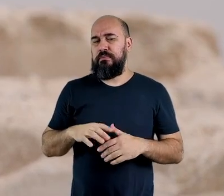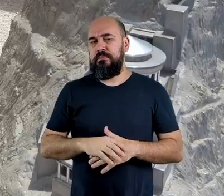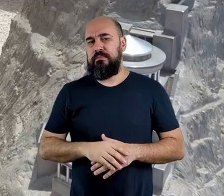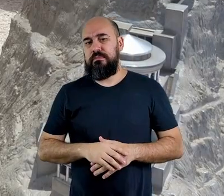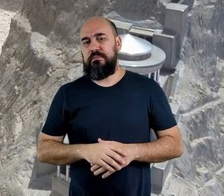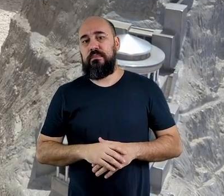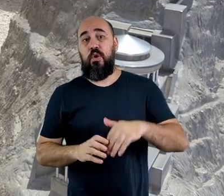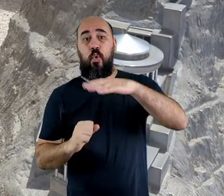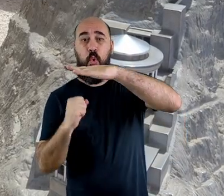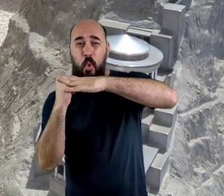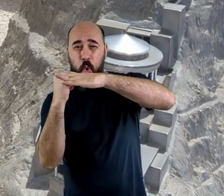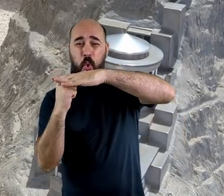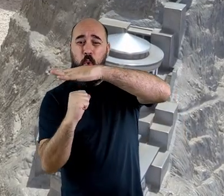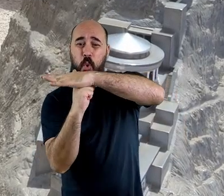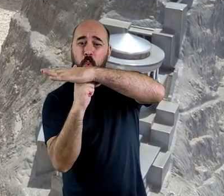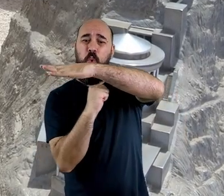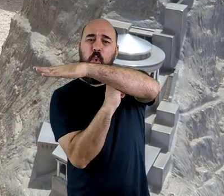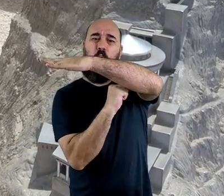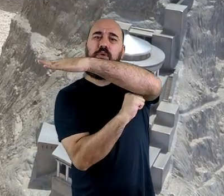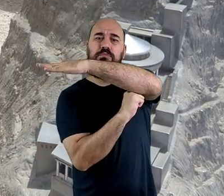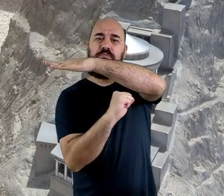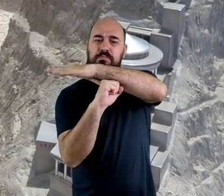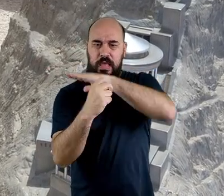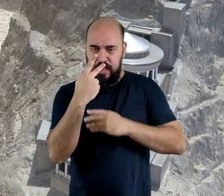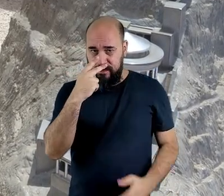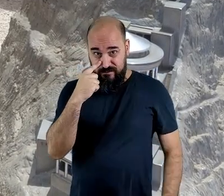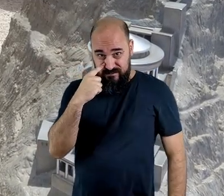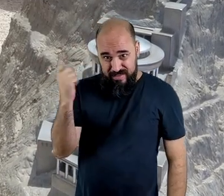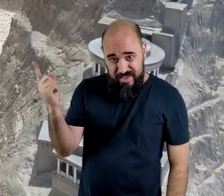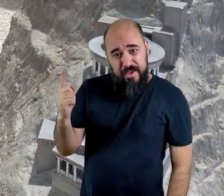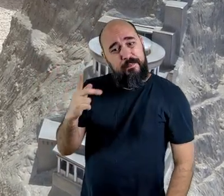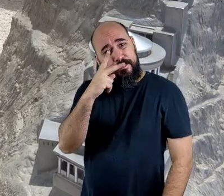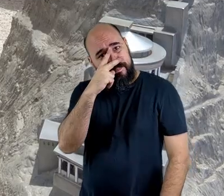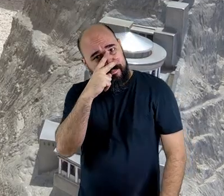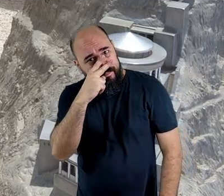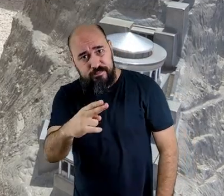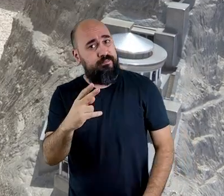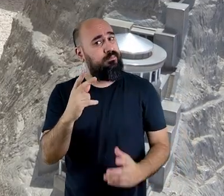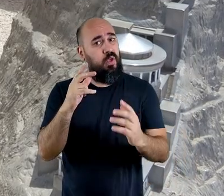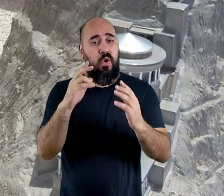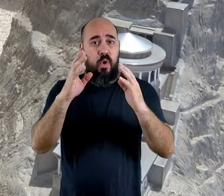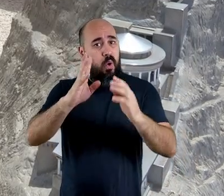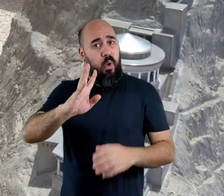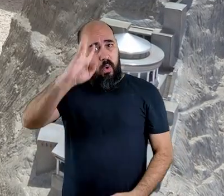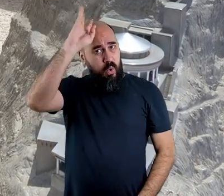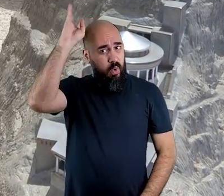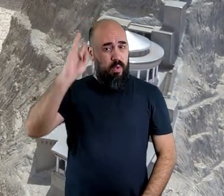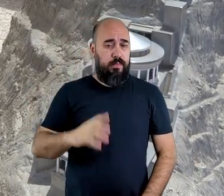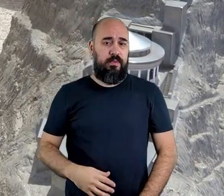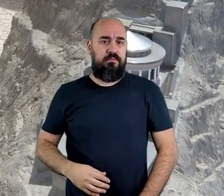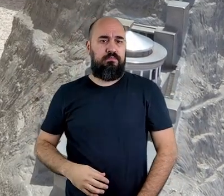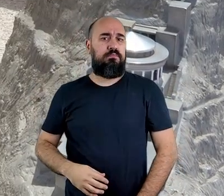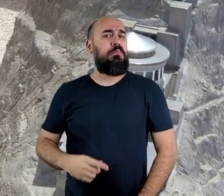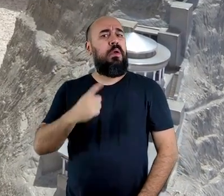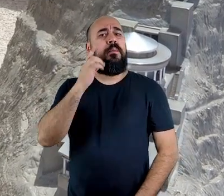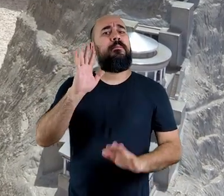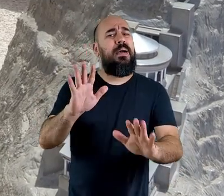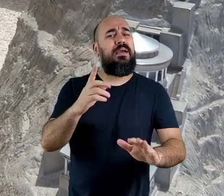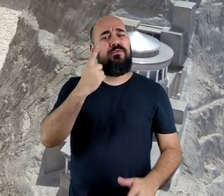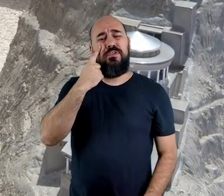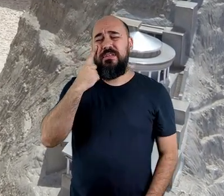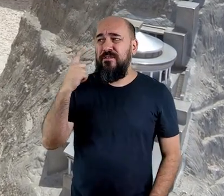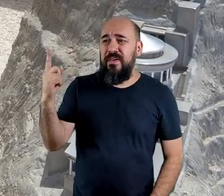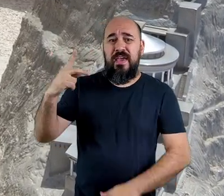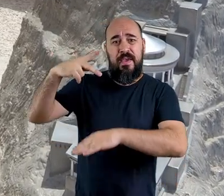colunas. Mas o que é interessante sobre o que vemos aqui é que estamos falando de um palácio que está situado,